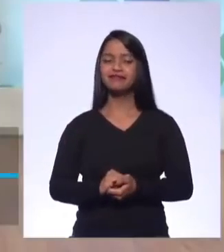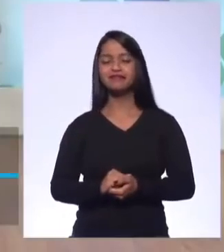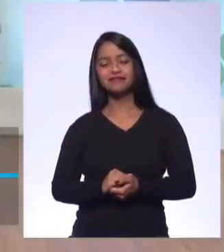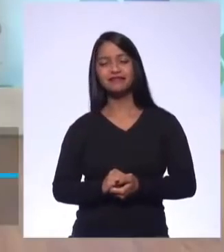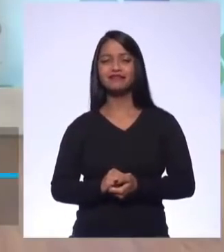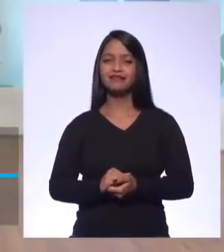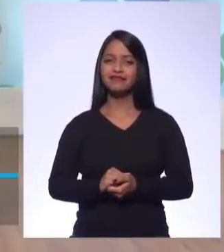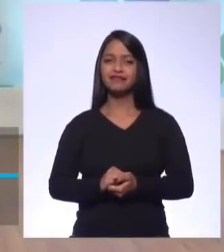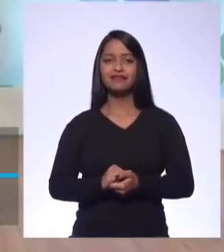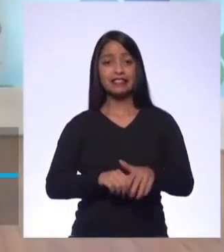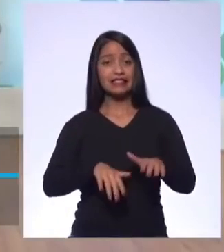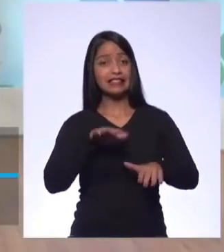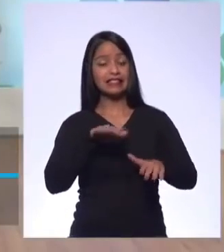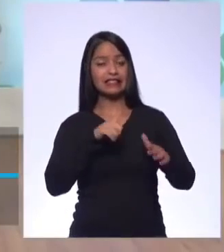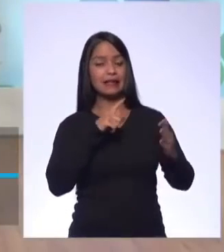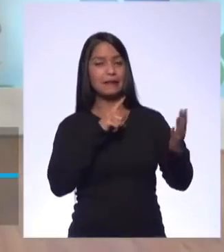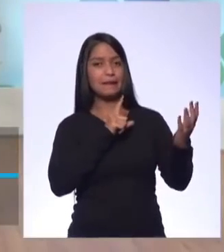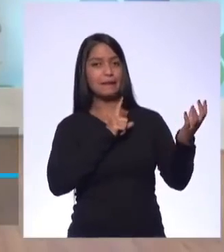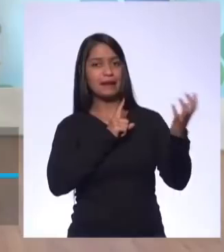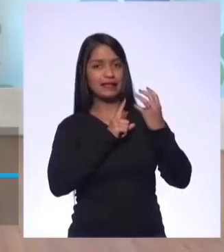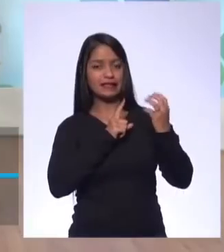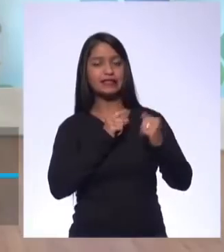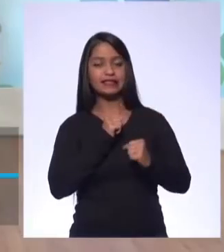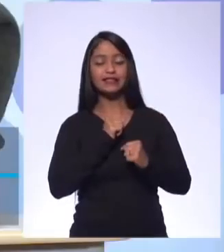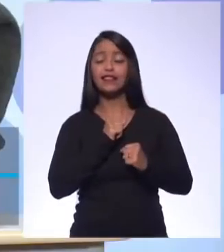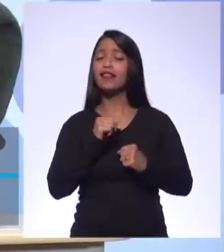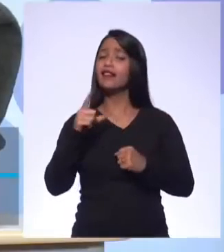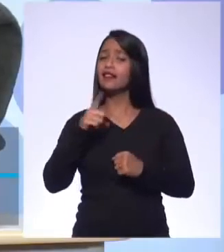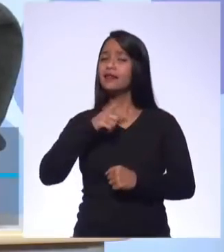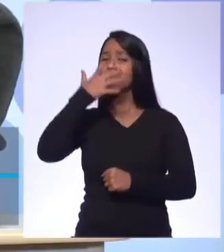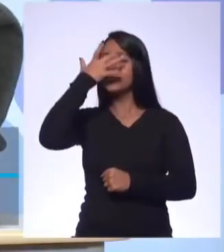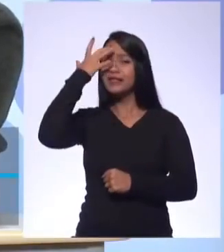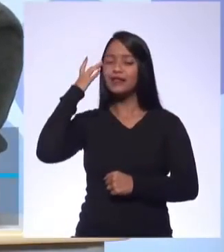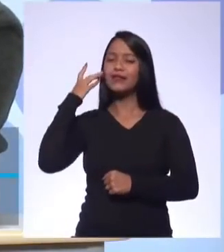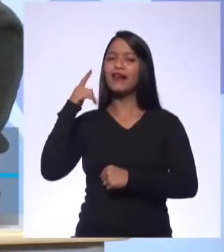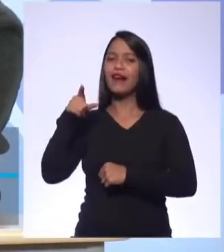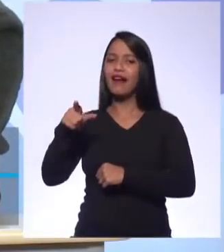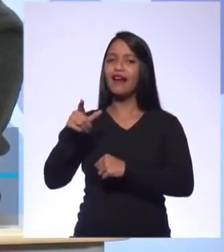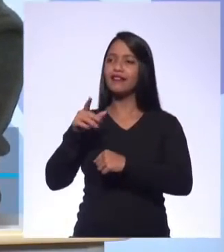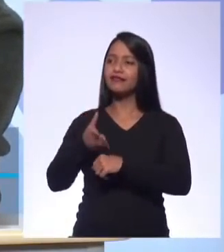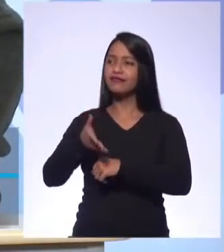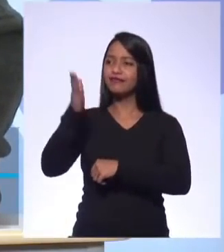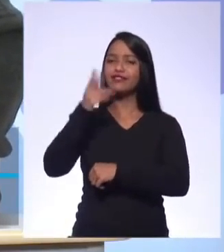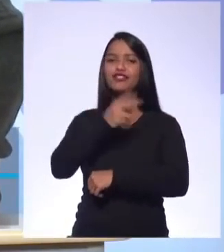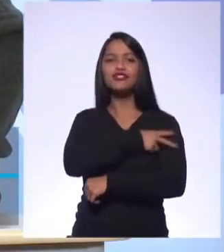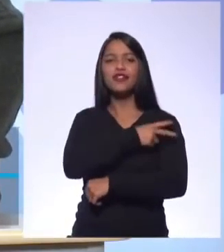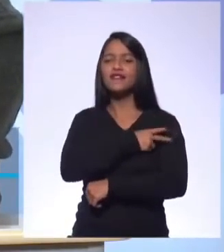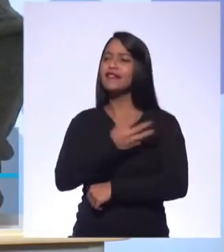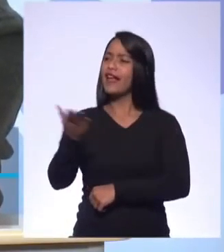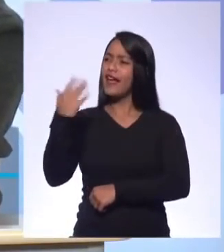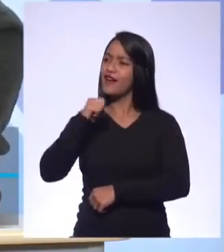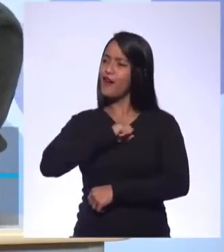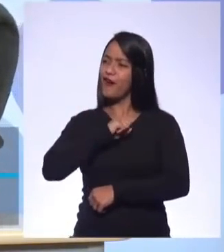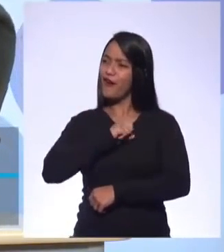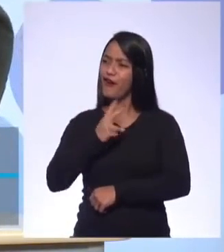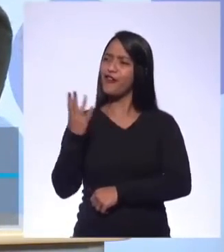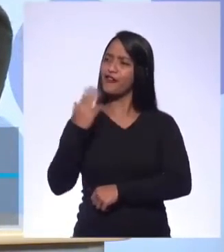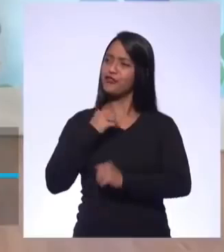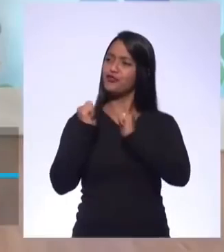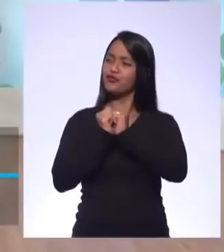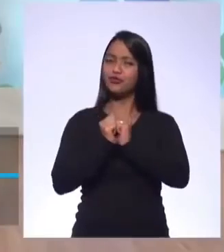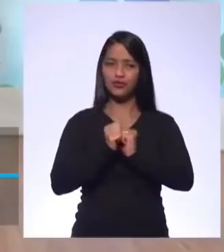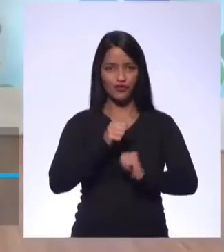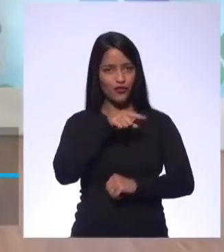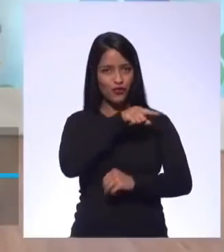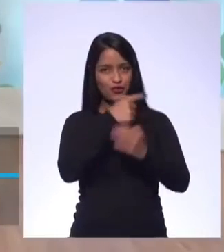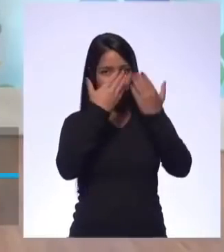assim, dá uma pressãozinha. Tem um sem noção que fala pro chefe também, e aí, cola com nós, que é Seria o que é. Jonas o sem noção? Não é